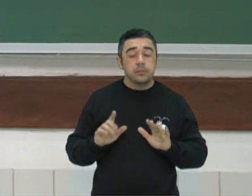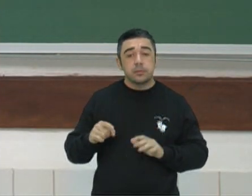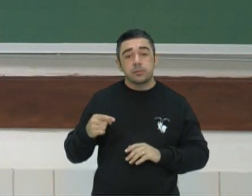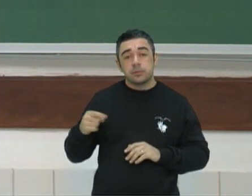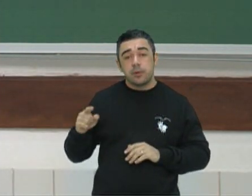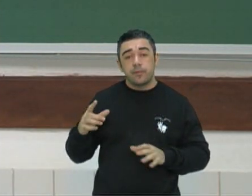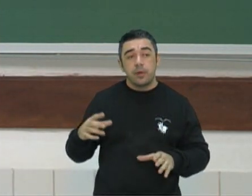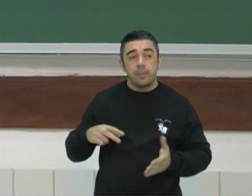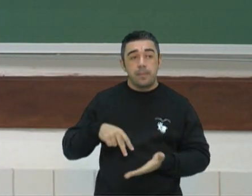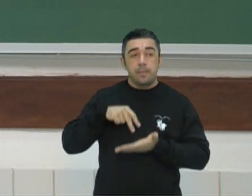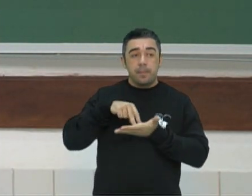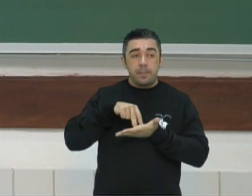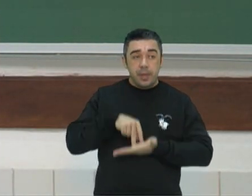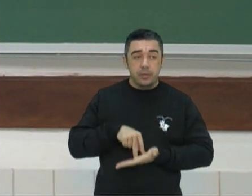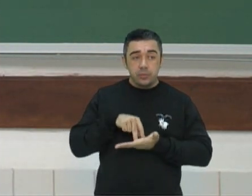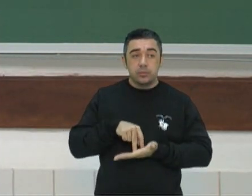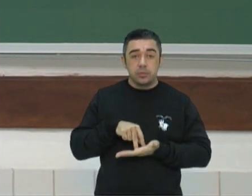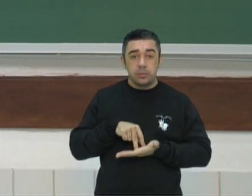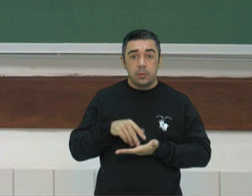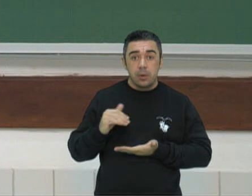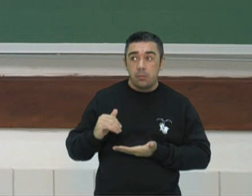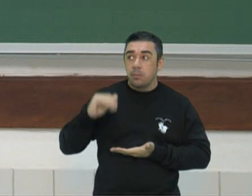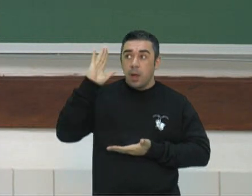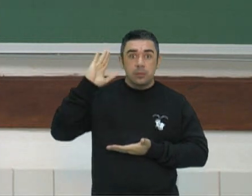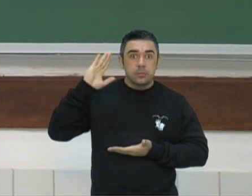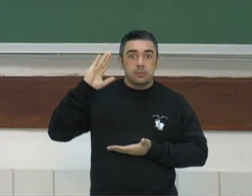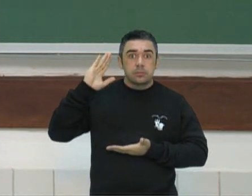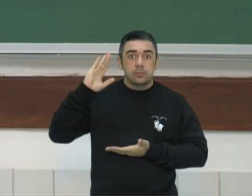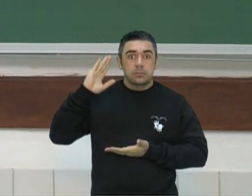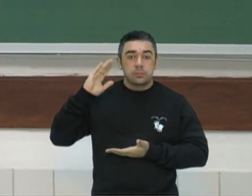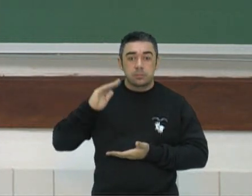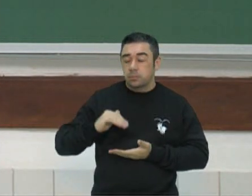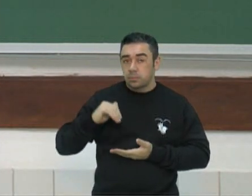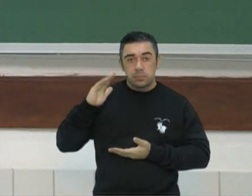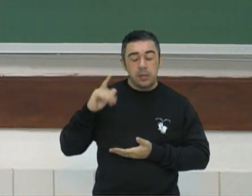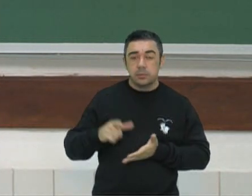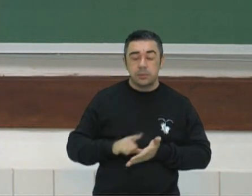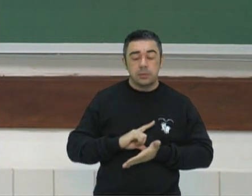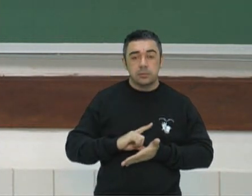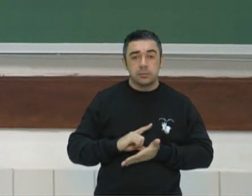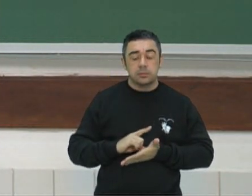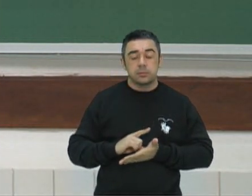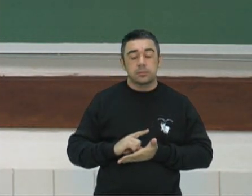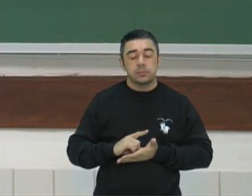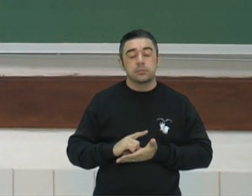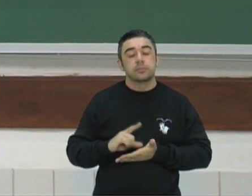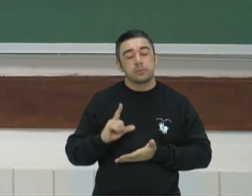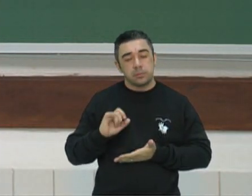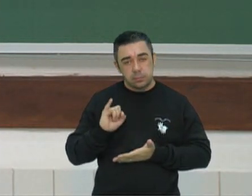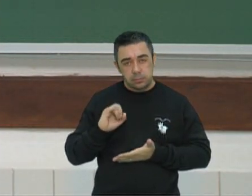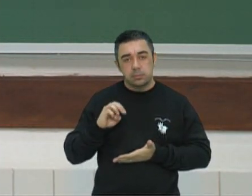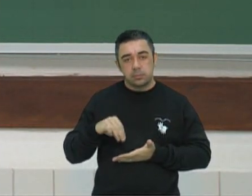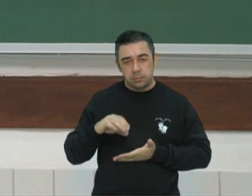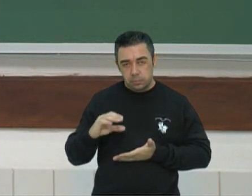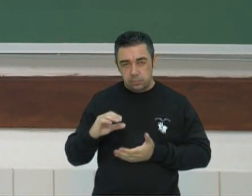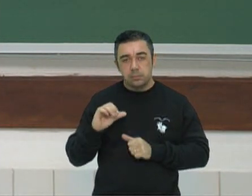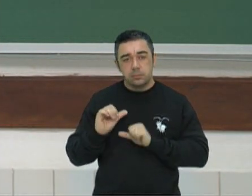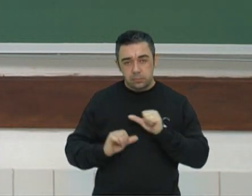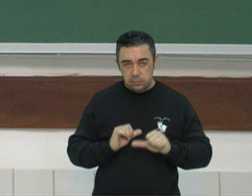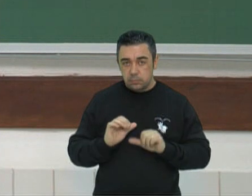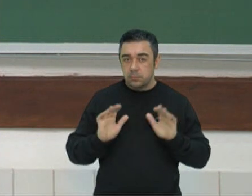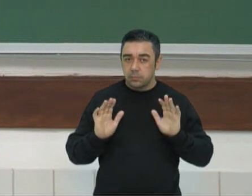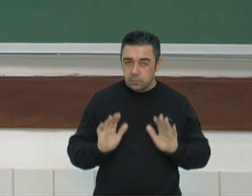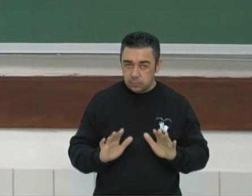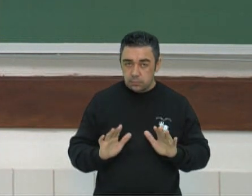fazer, foi se pesar, né? E deu mais do que estava antes, tá? Tá? E aí o MC dele também alterou.